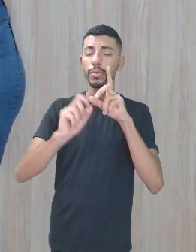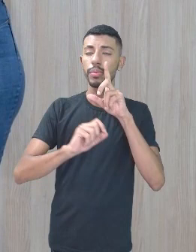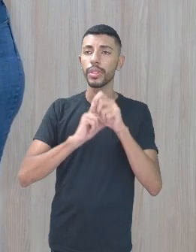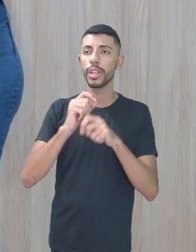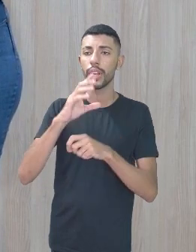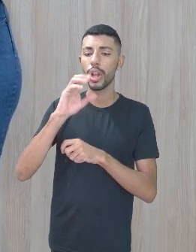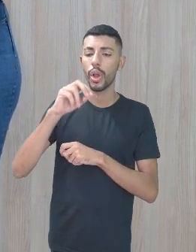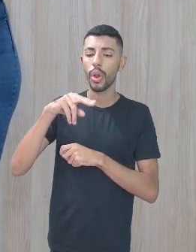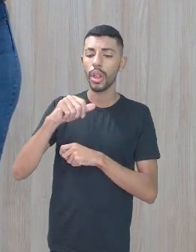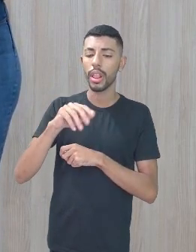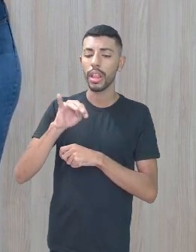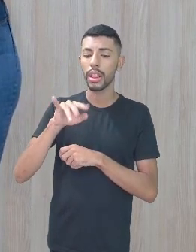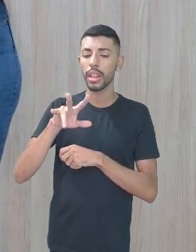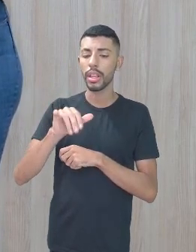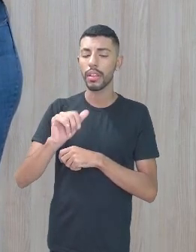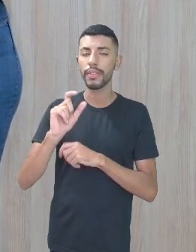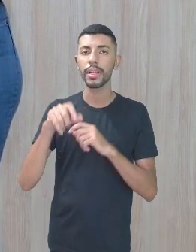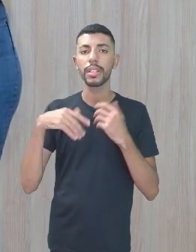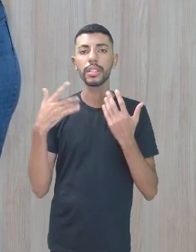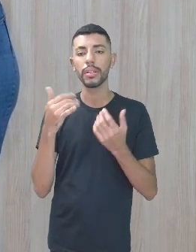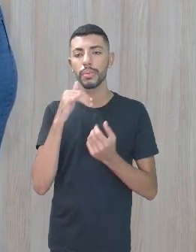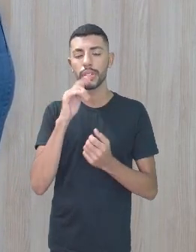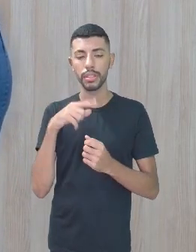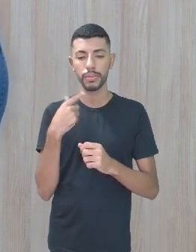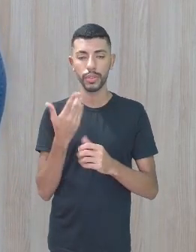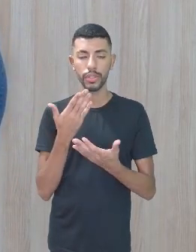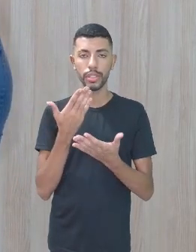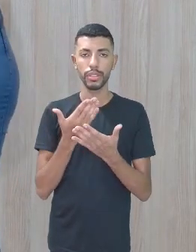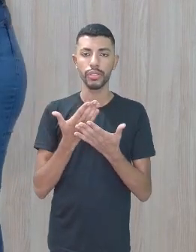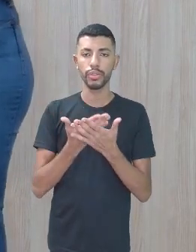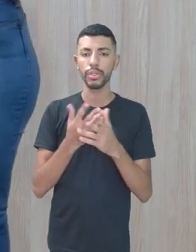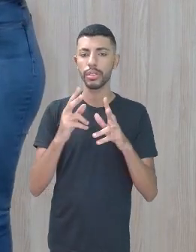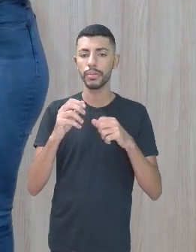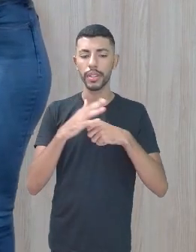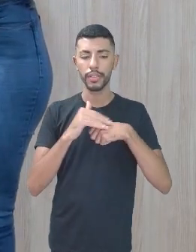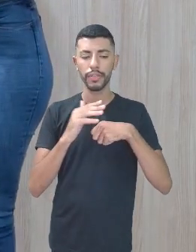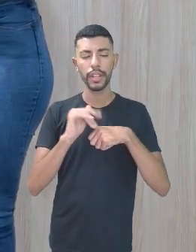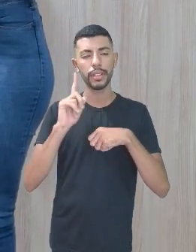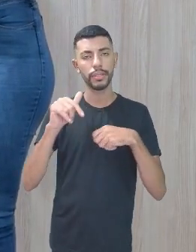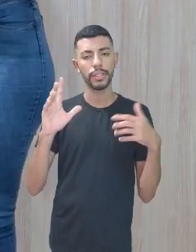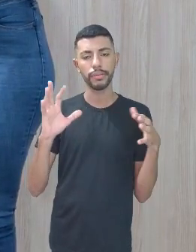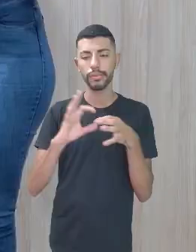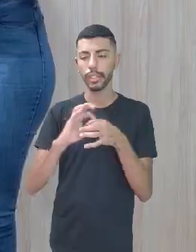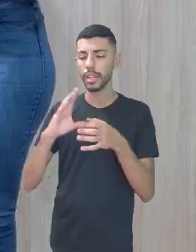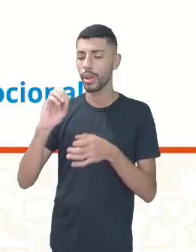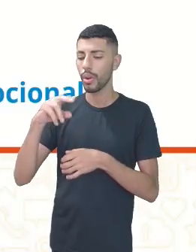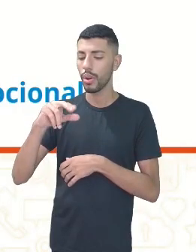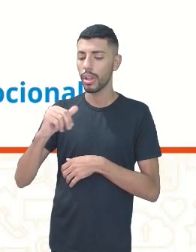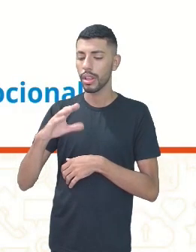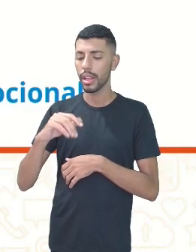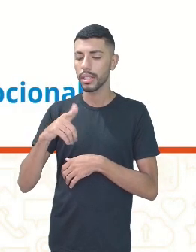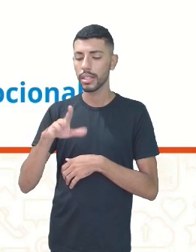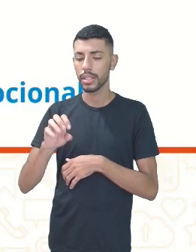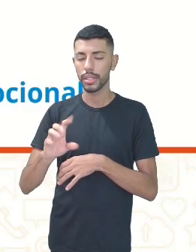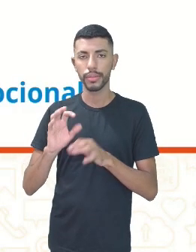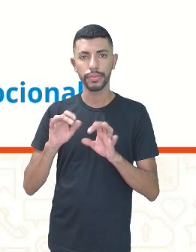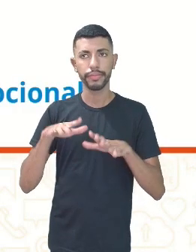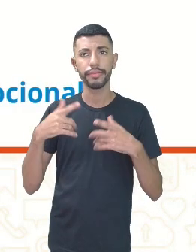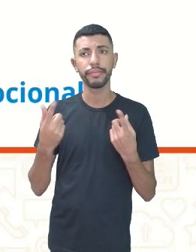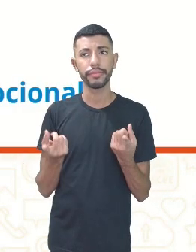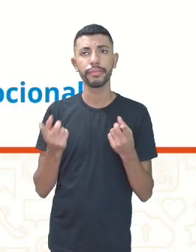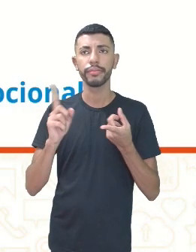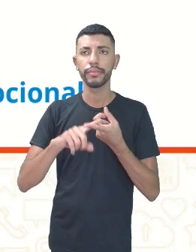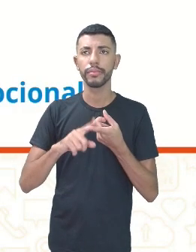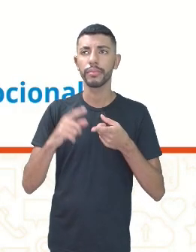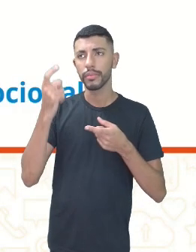Então, quando a gente fala de afeto, a gente está falando de conação. E aí a gente também pensa na qualidade do